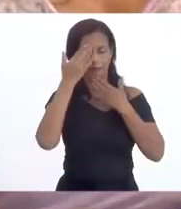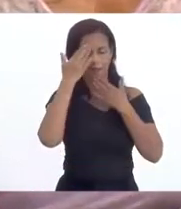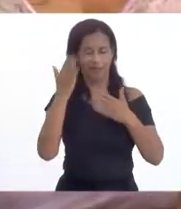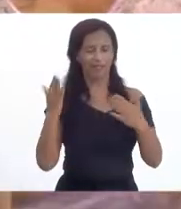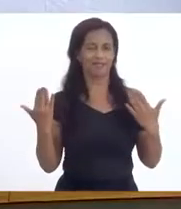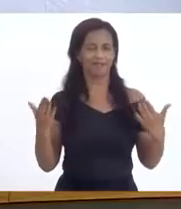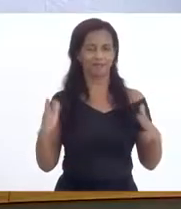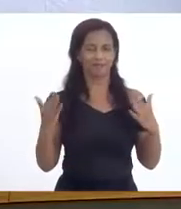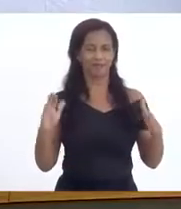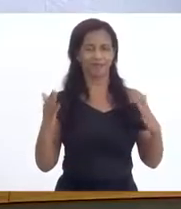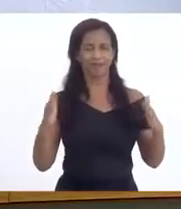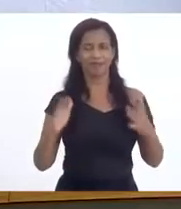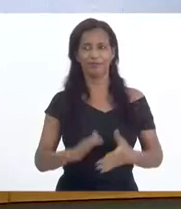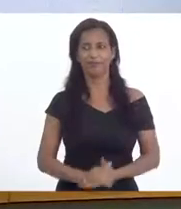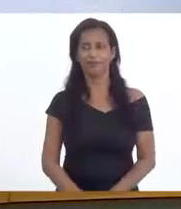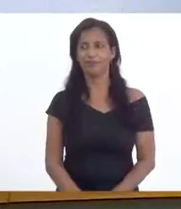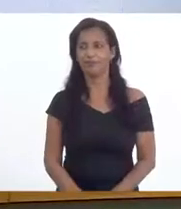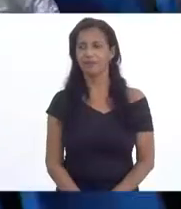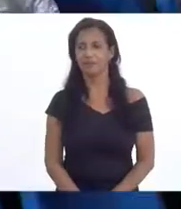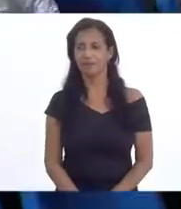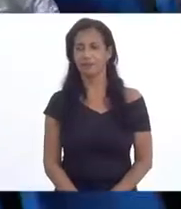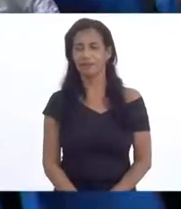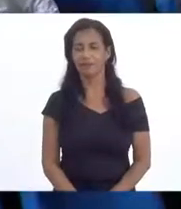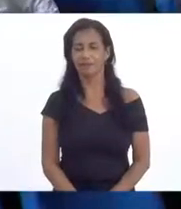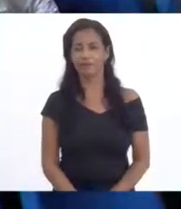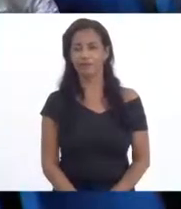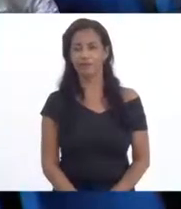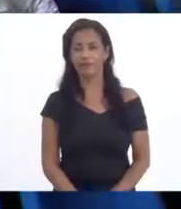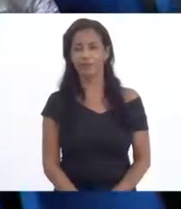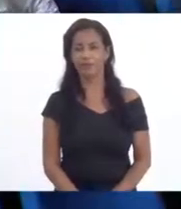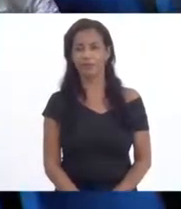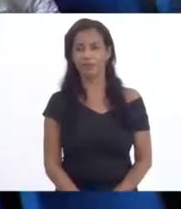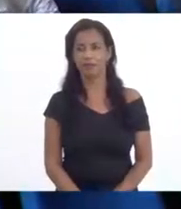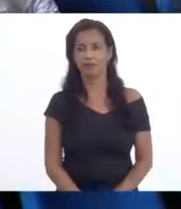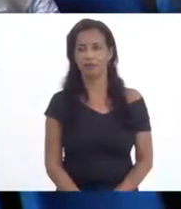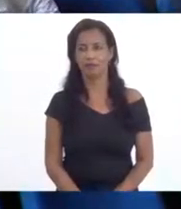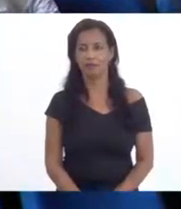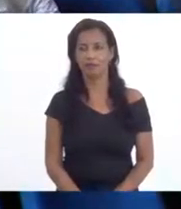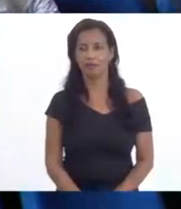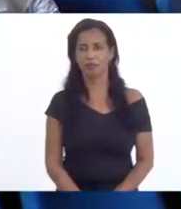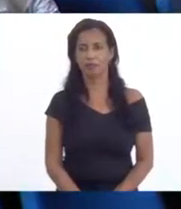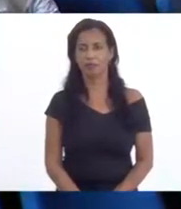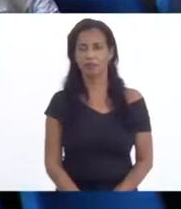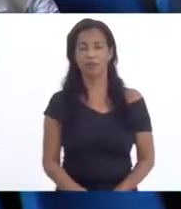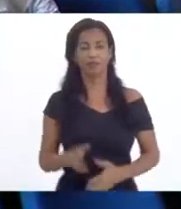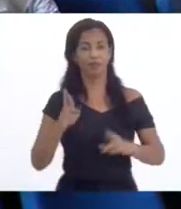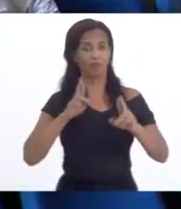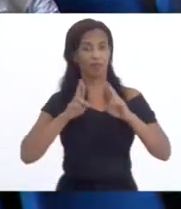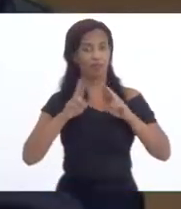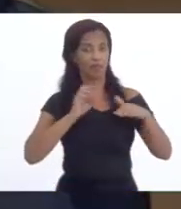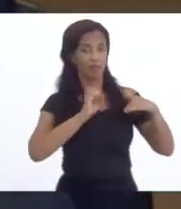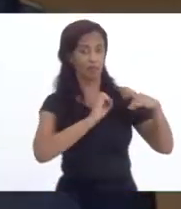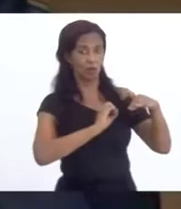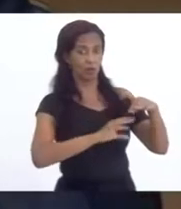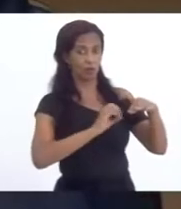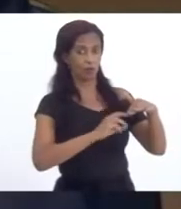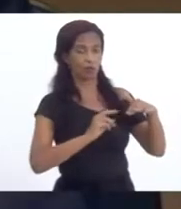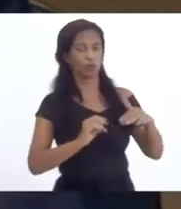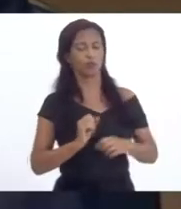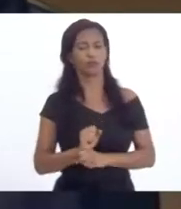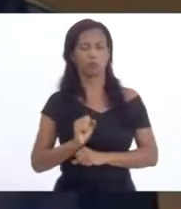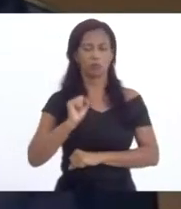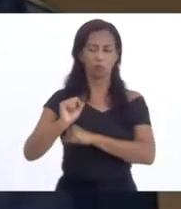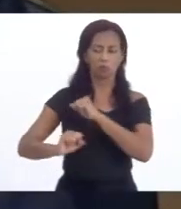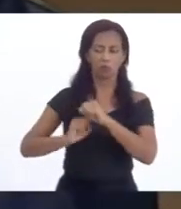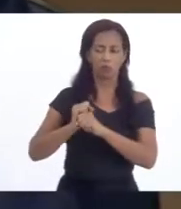obrigado. Obrigado, prefeito. Já vamos falar dessa possibilidade. Em relação ao fundo, na virada do ano,